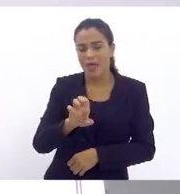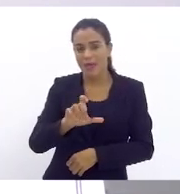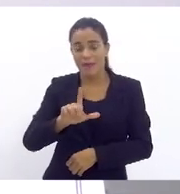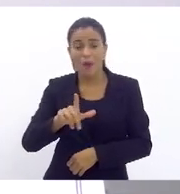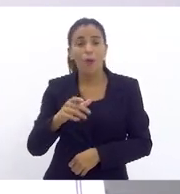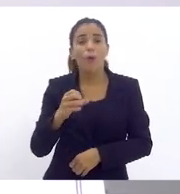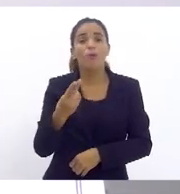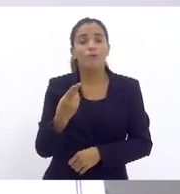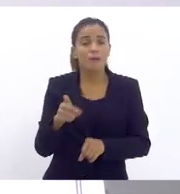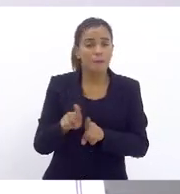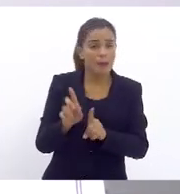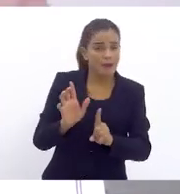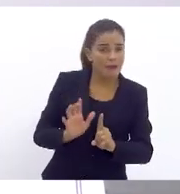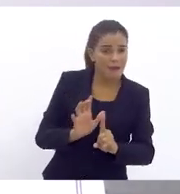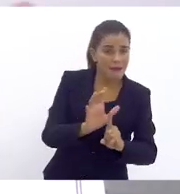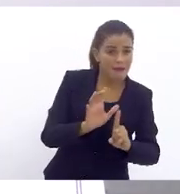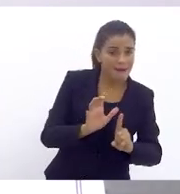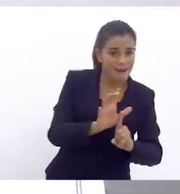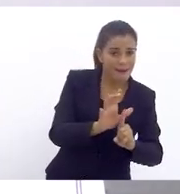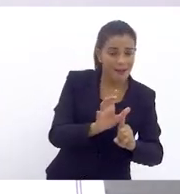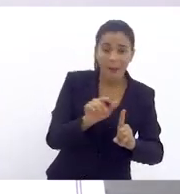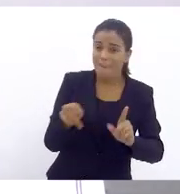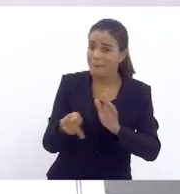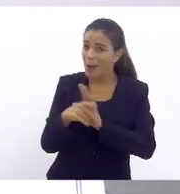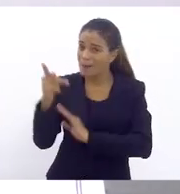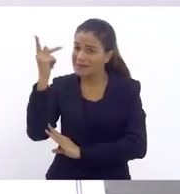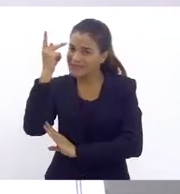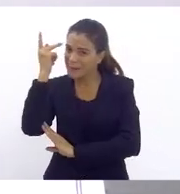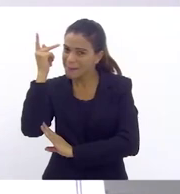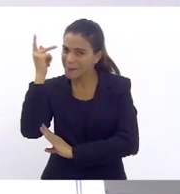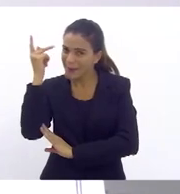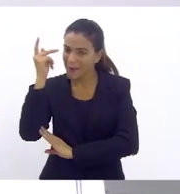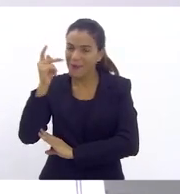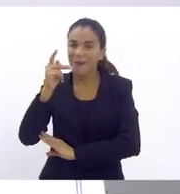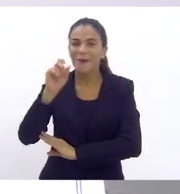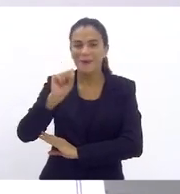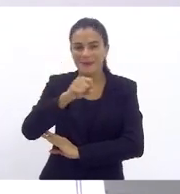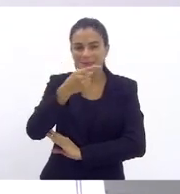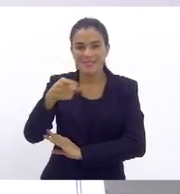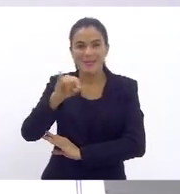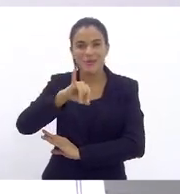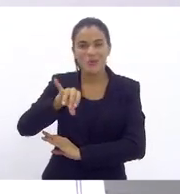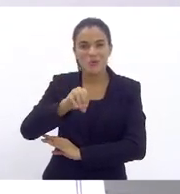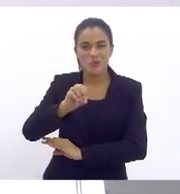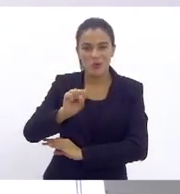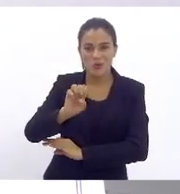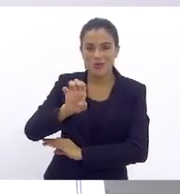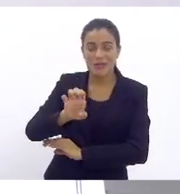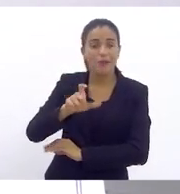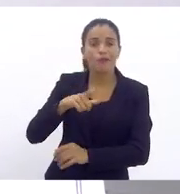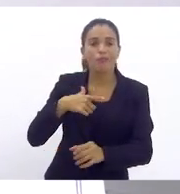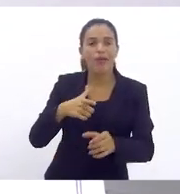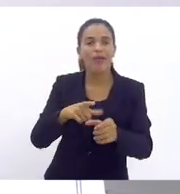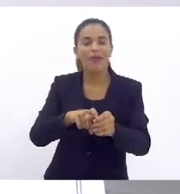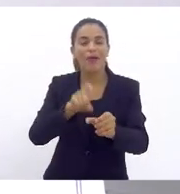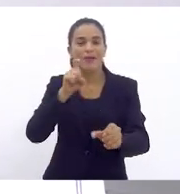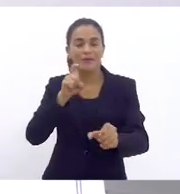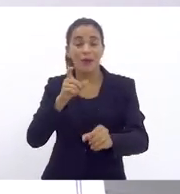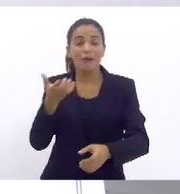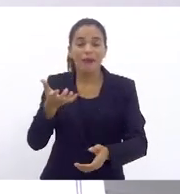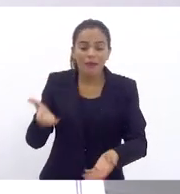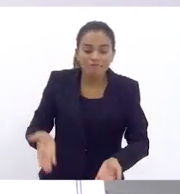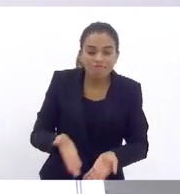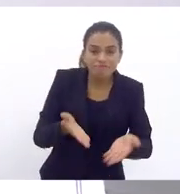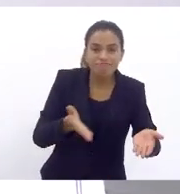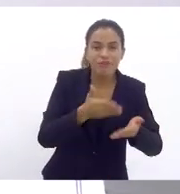a influência ela vem de São José dos Campos e portanto também não tem uma autonomia o que a gente quer criar é o desenvolvimento